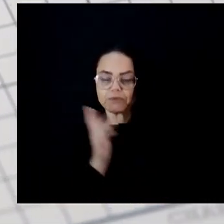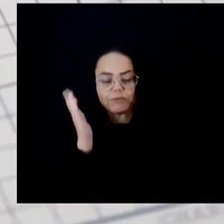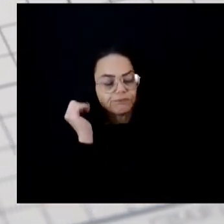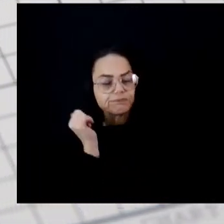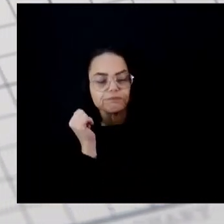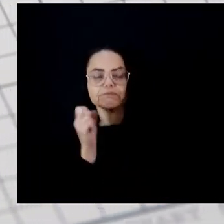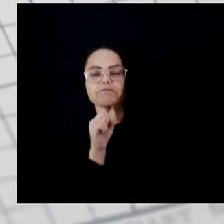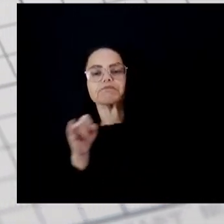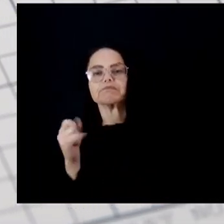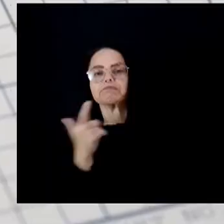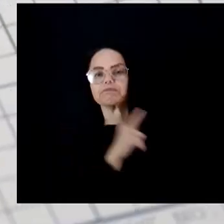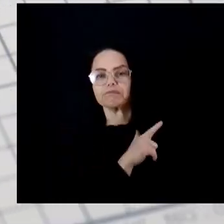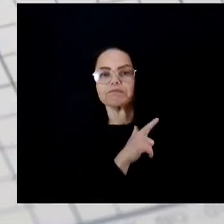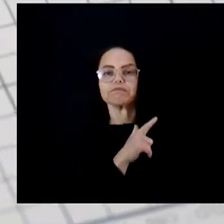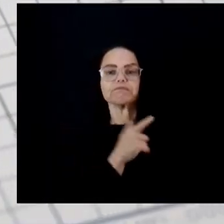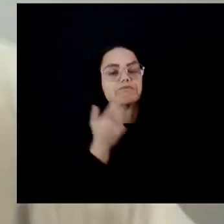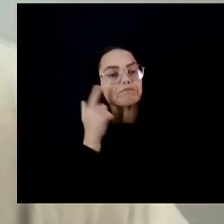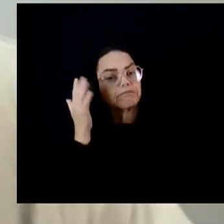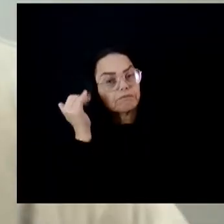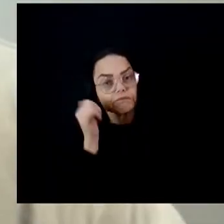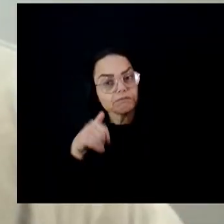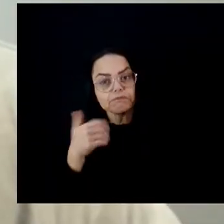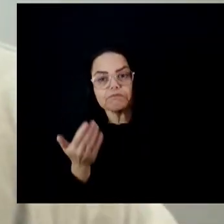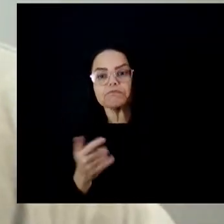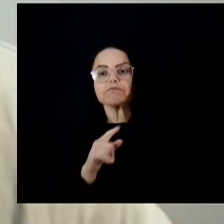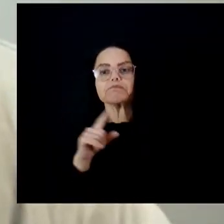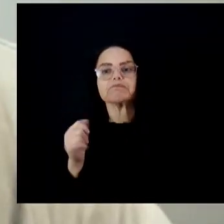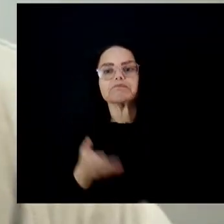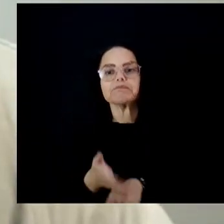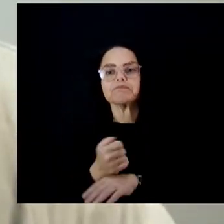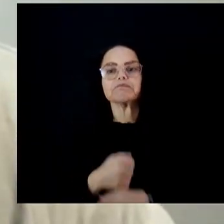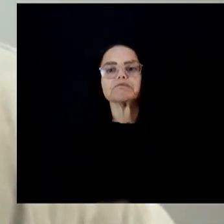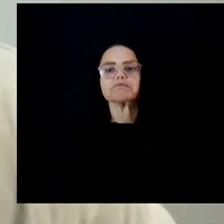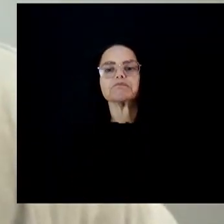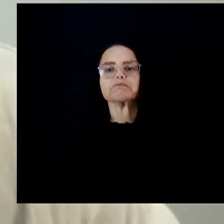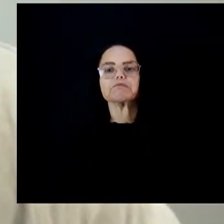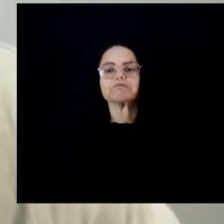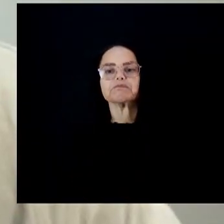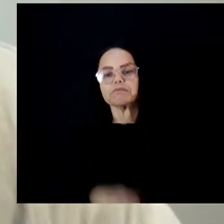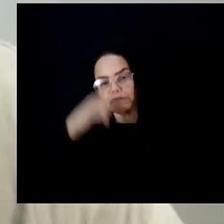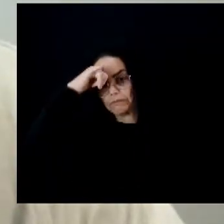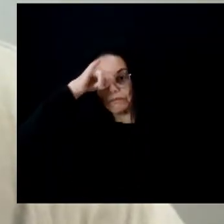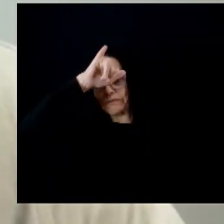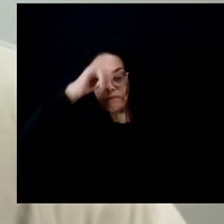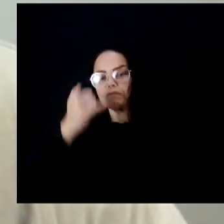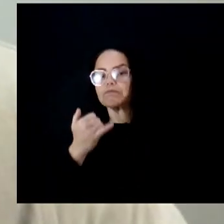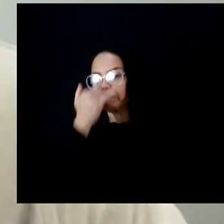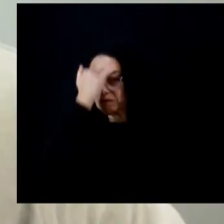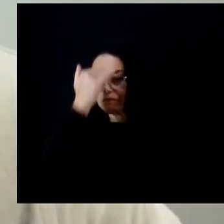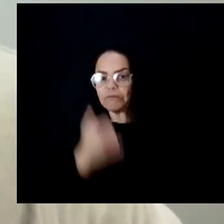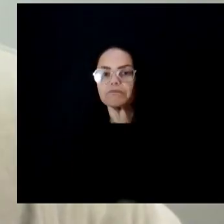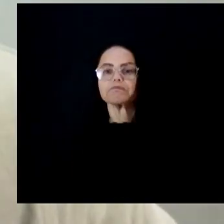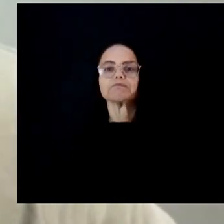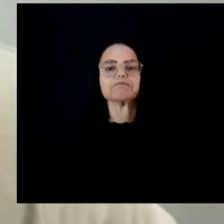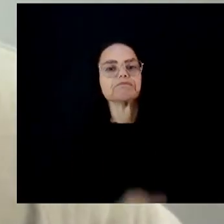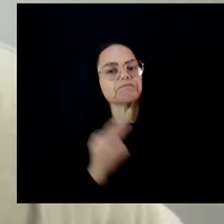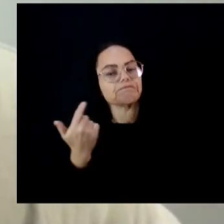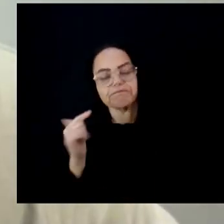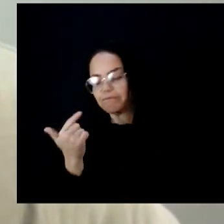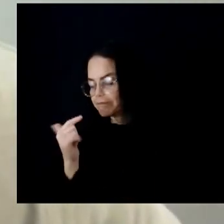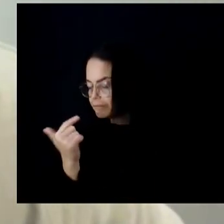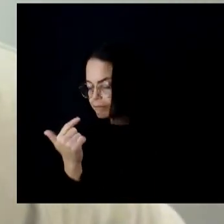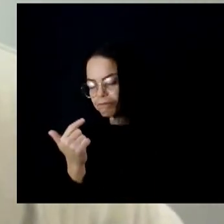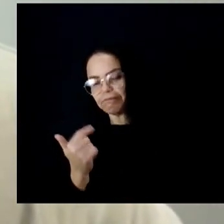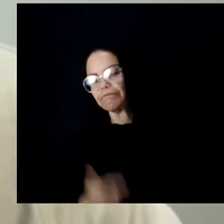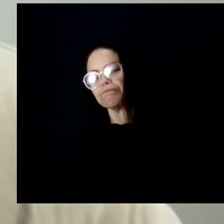consegue prever e evacuar antes, evitar grandes desastres, mas na prática a gente não tem nenhuma situação, nenhum